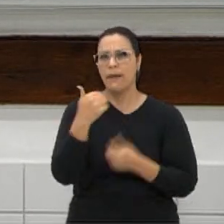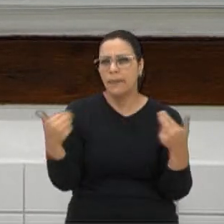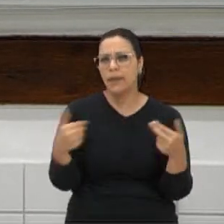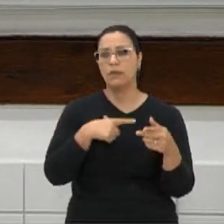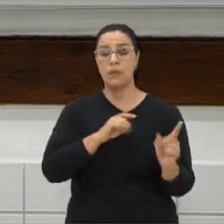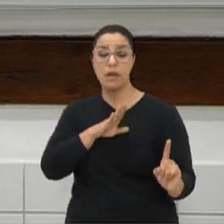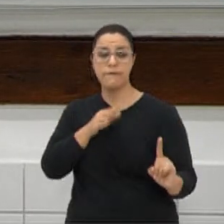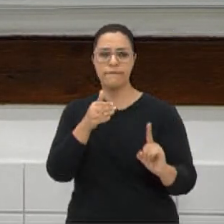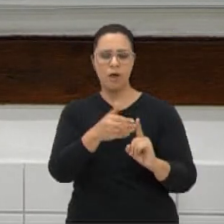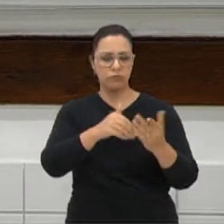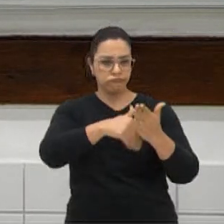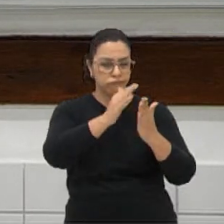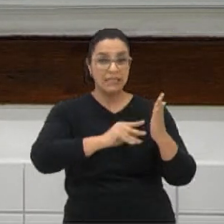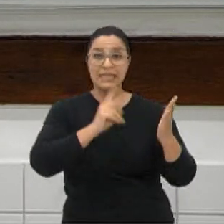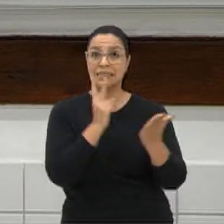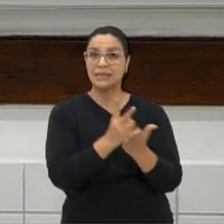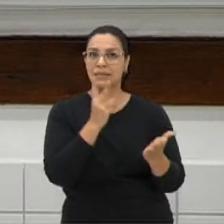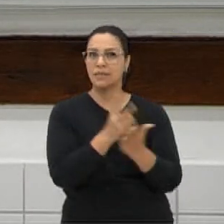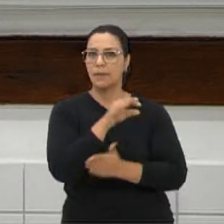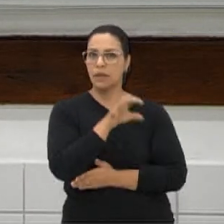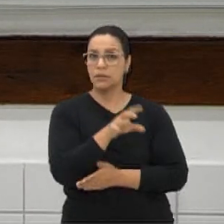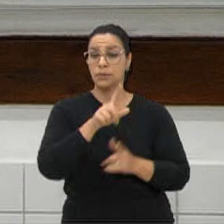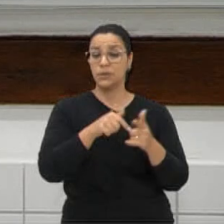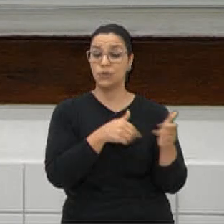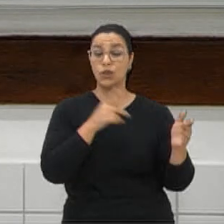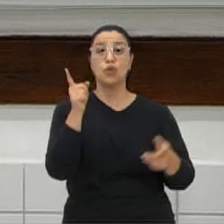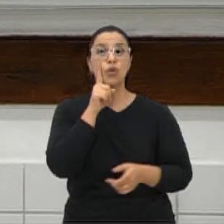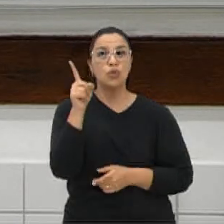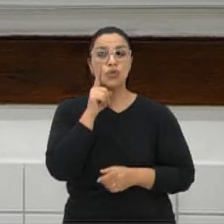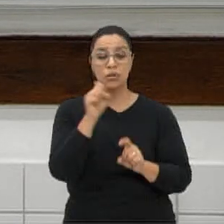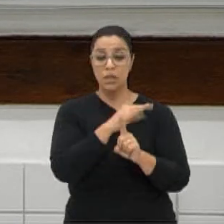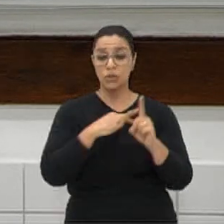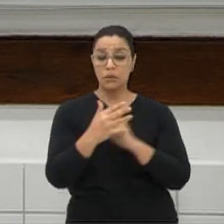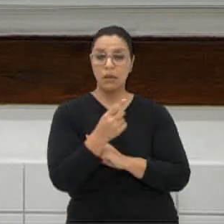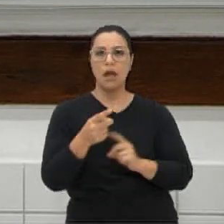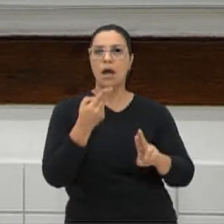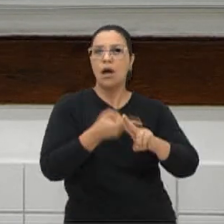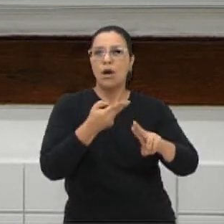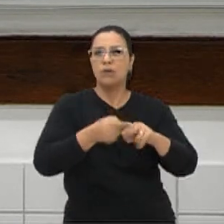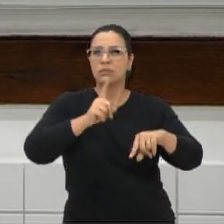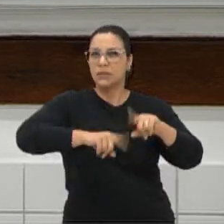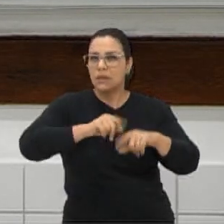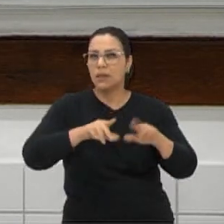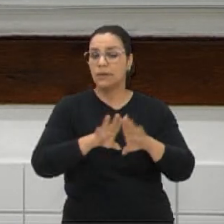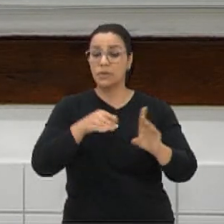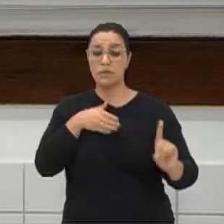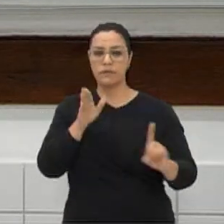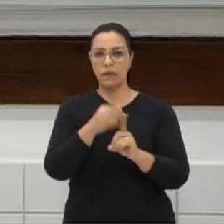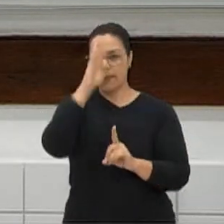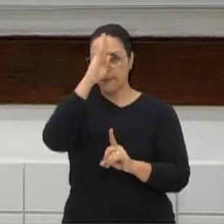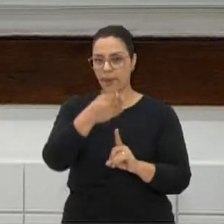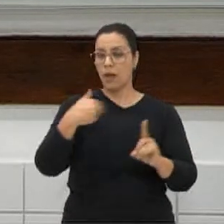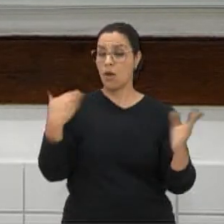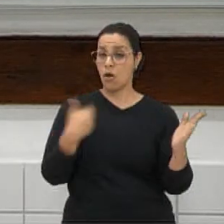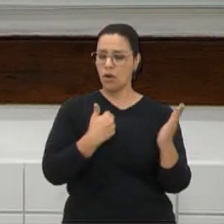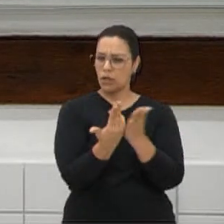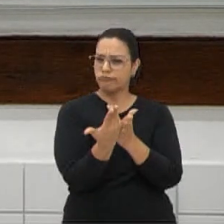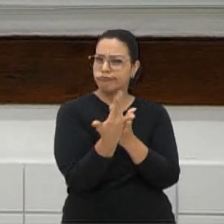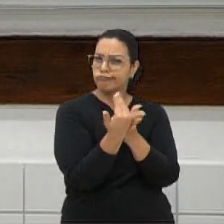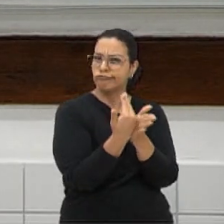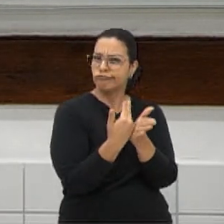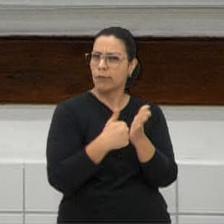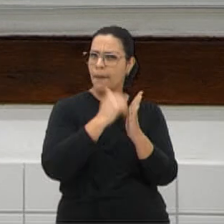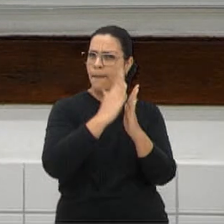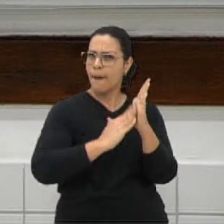vão focar nesses objetos. Eles estão no cotidiano da sociedade. Então, esses objetos agora vão ser o foco principal, a centralidade